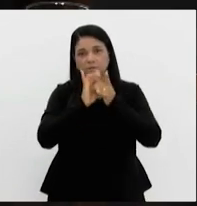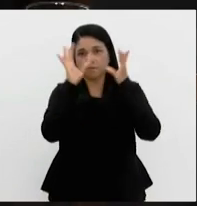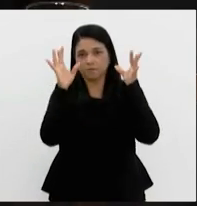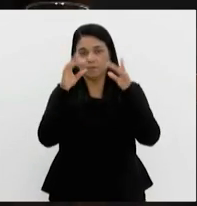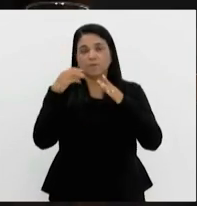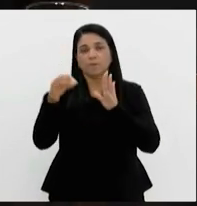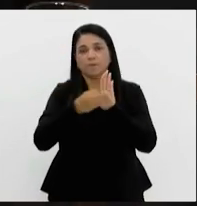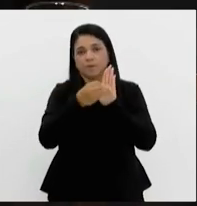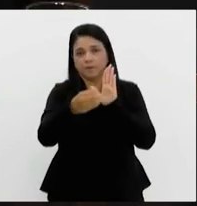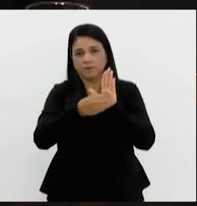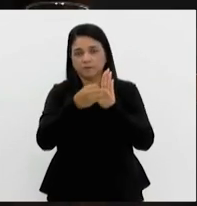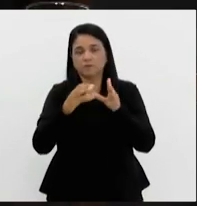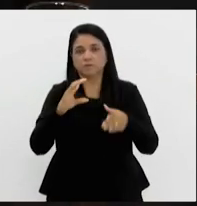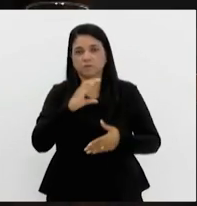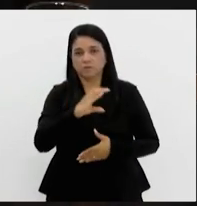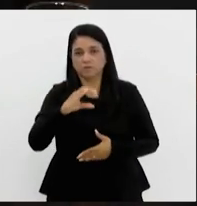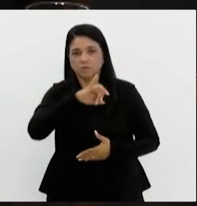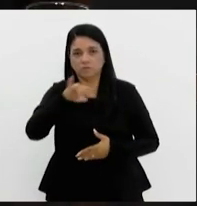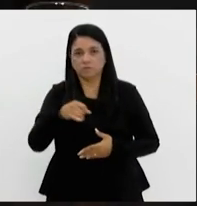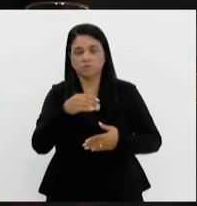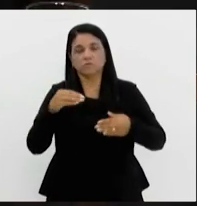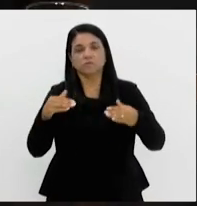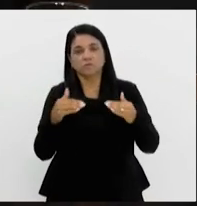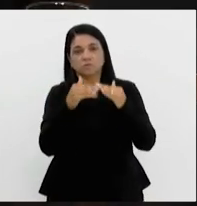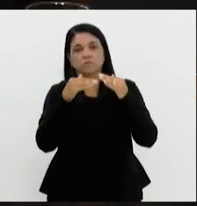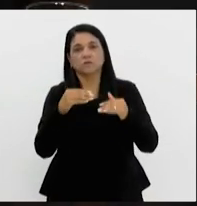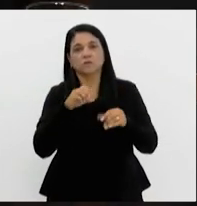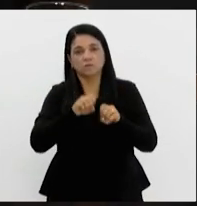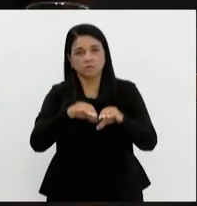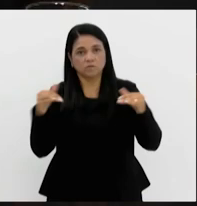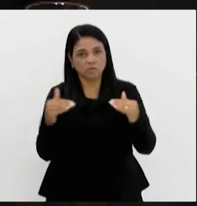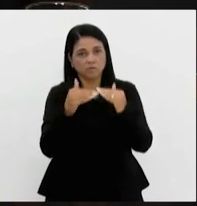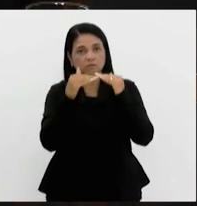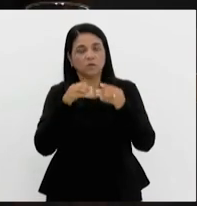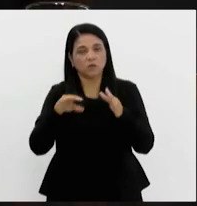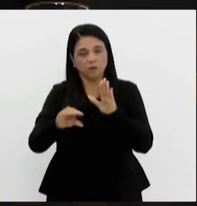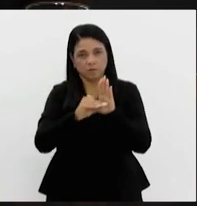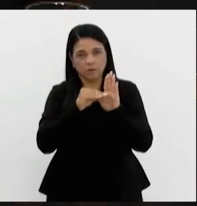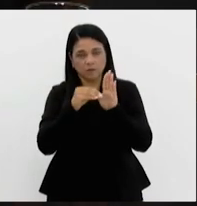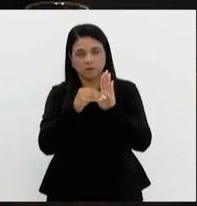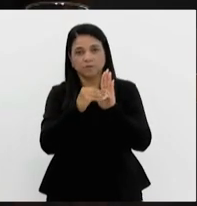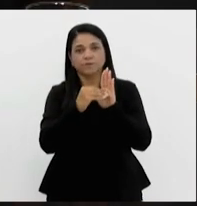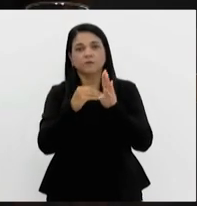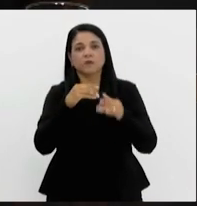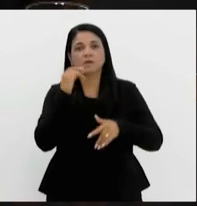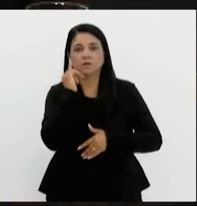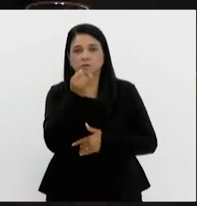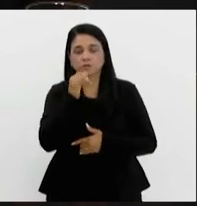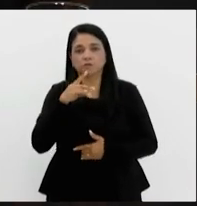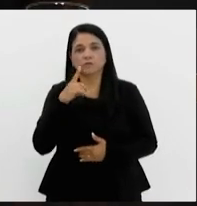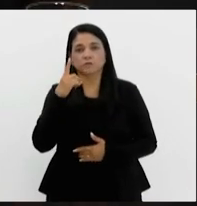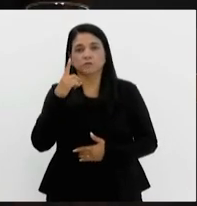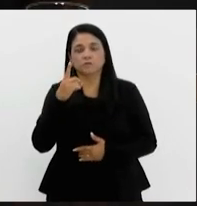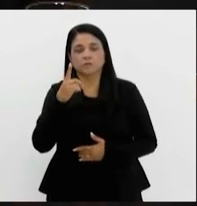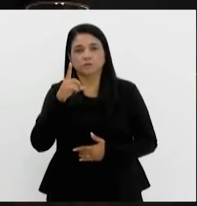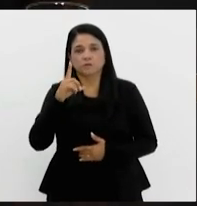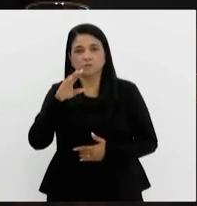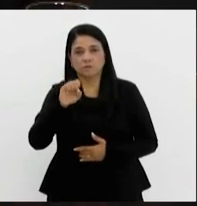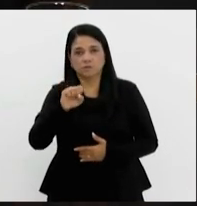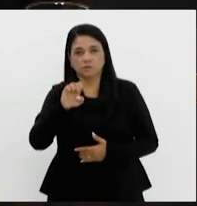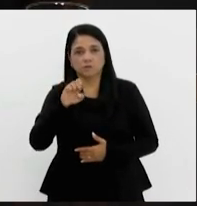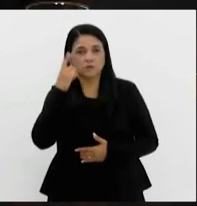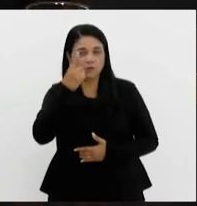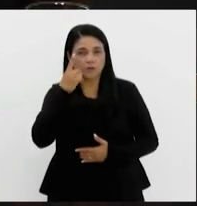Pareceres das comissões de Constituição e Justiça pela juridicidade e educação favorável com emendas. Relatores, deputado doutor Serginho e